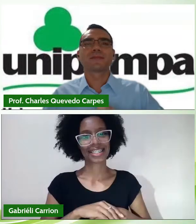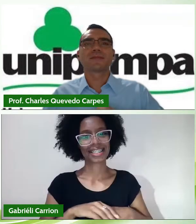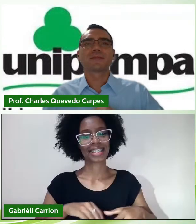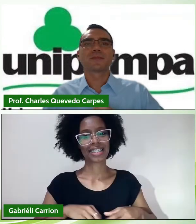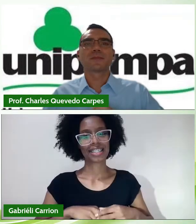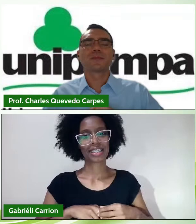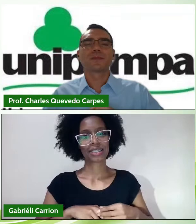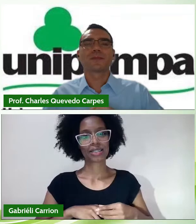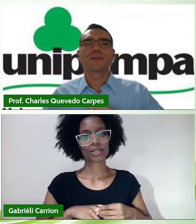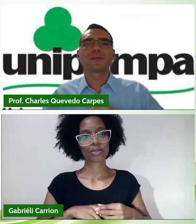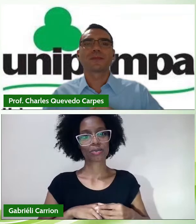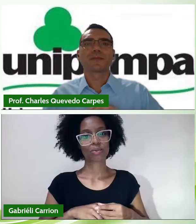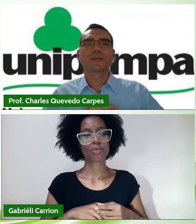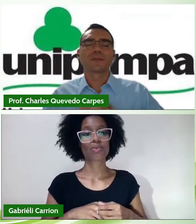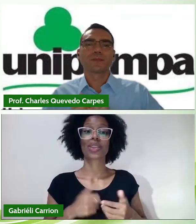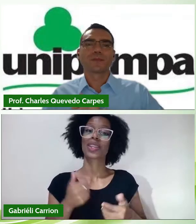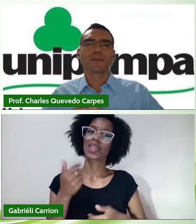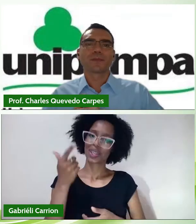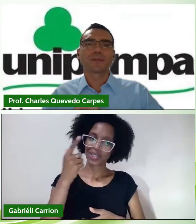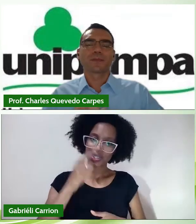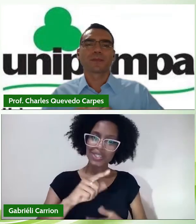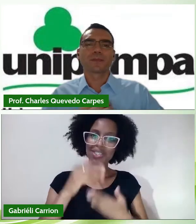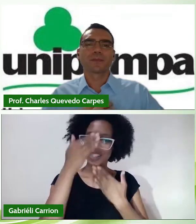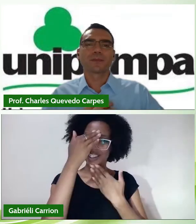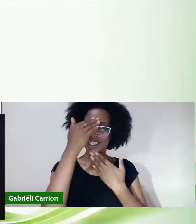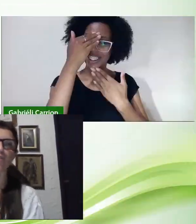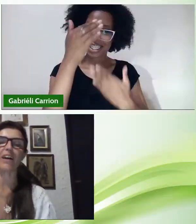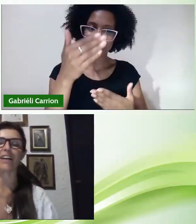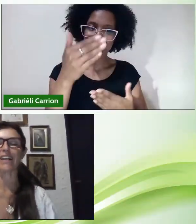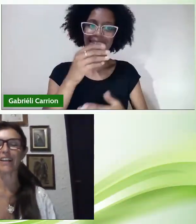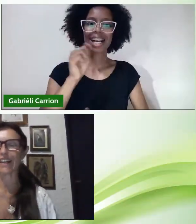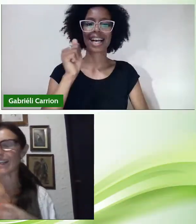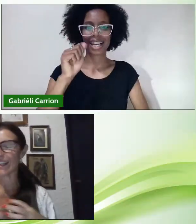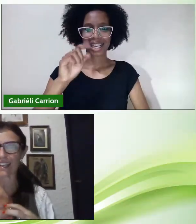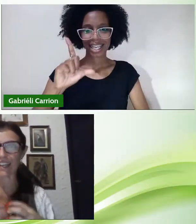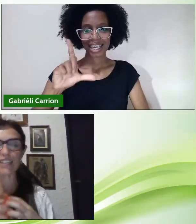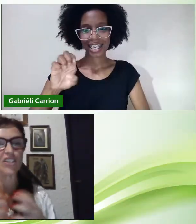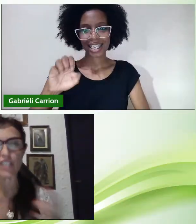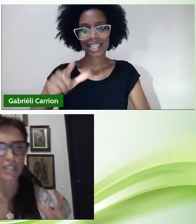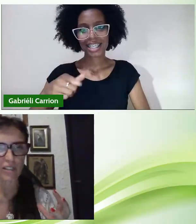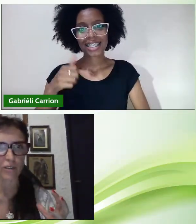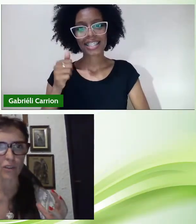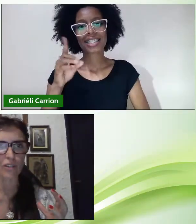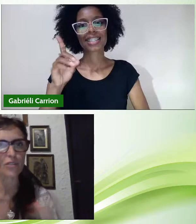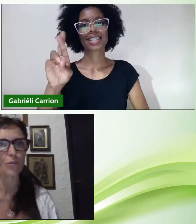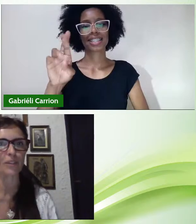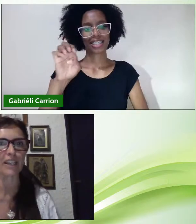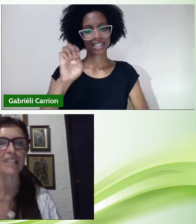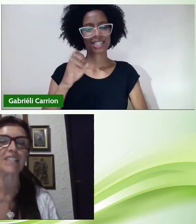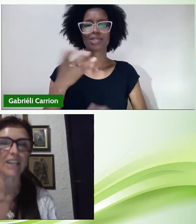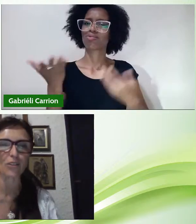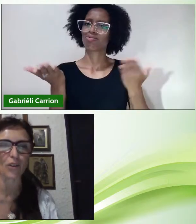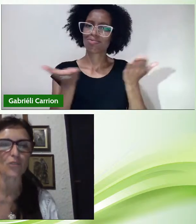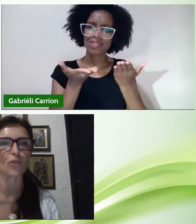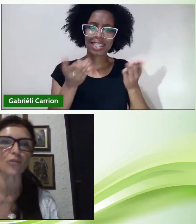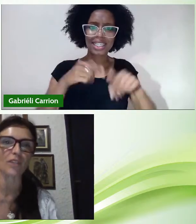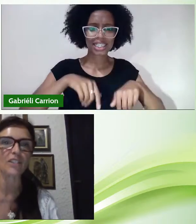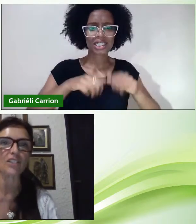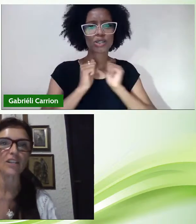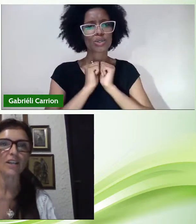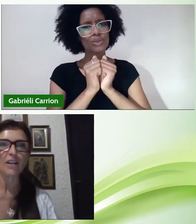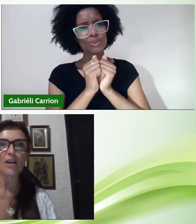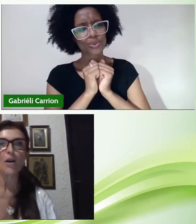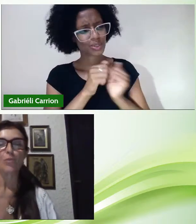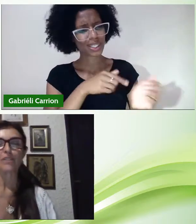Então, nós agradecemos, né, professora Alexandre, pela sua queridice conosco, por ter aceito o nosso